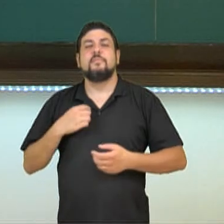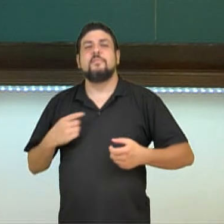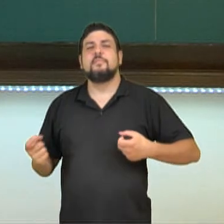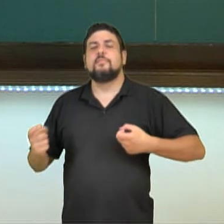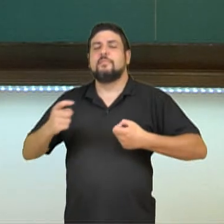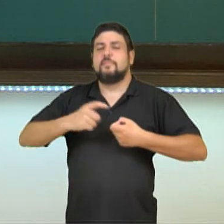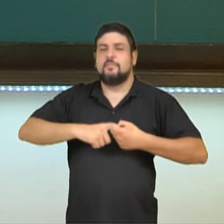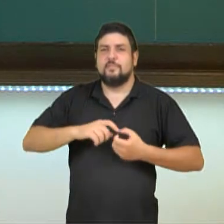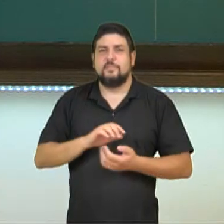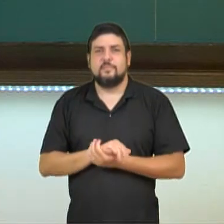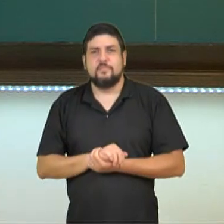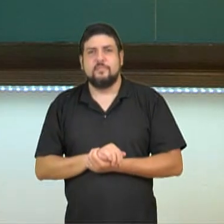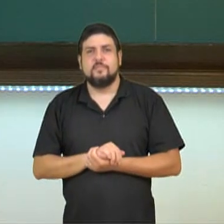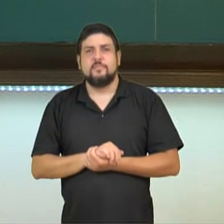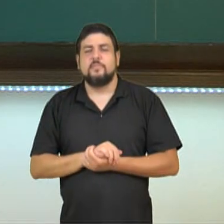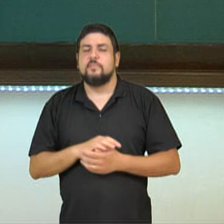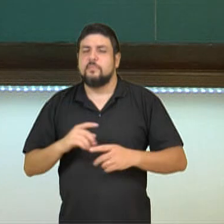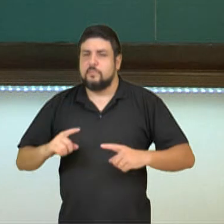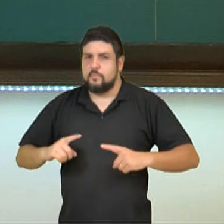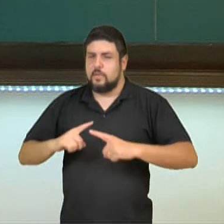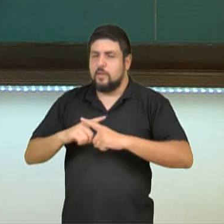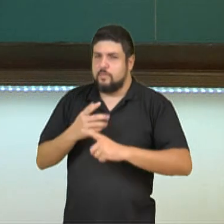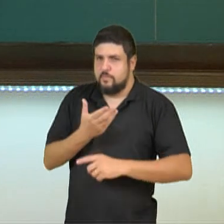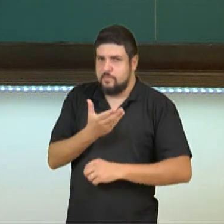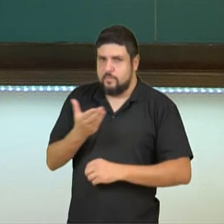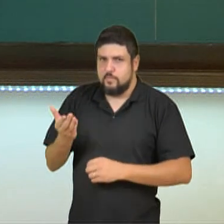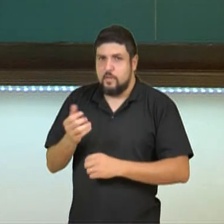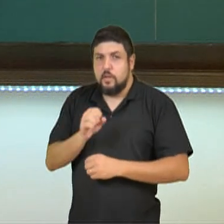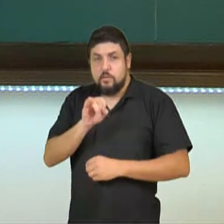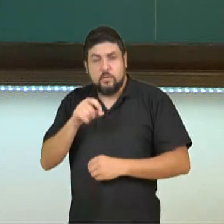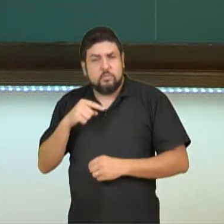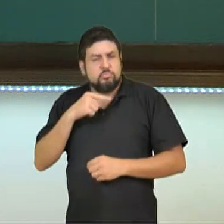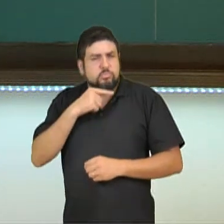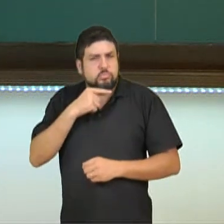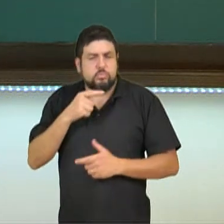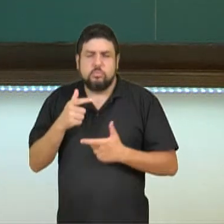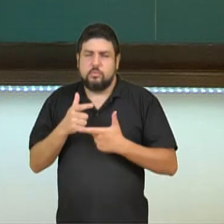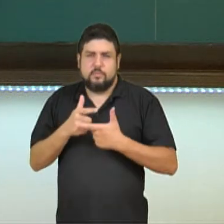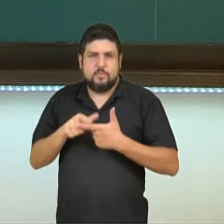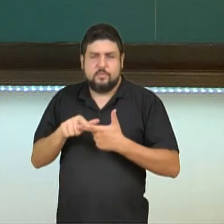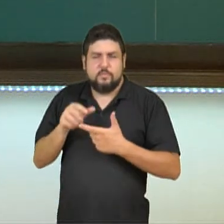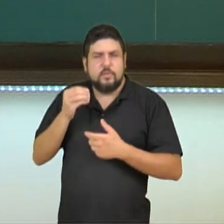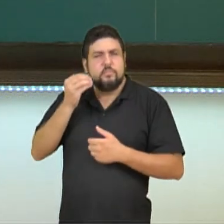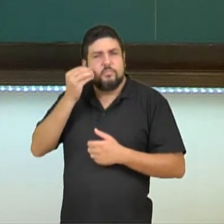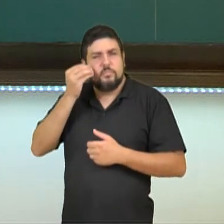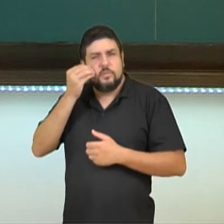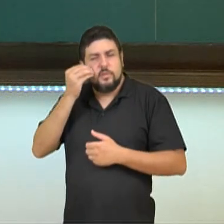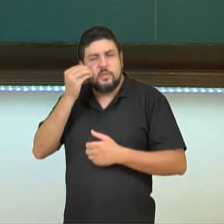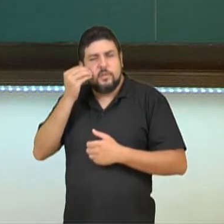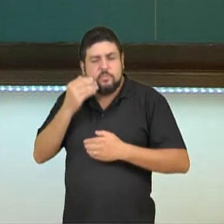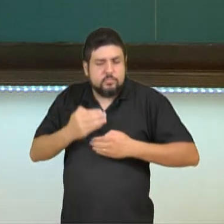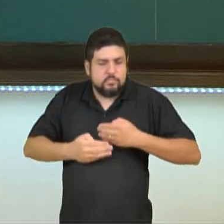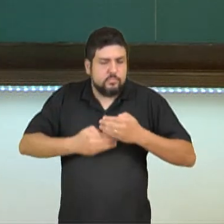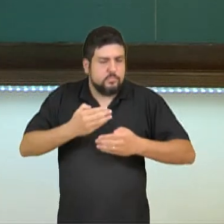Voltamos e fica o desafio. Se não conseguiram nesse tempo, tentem aí no decorrer do